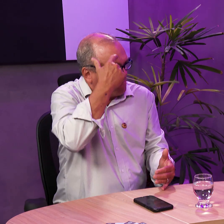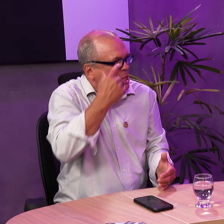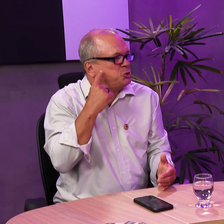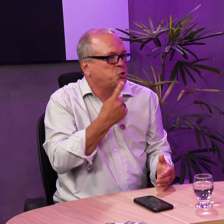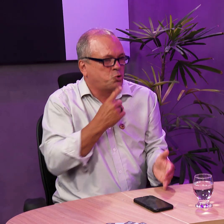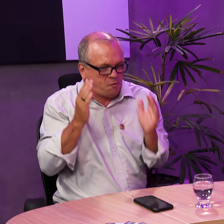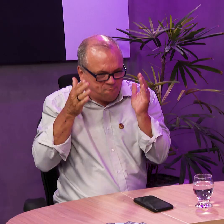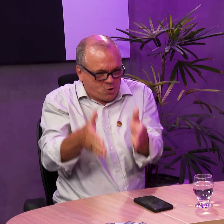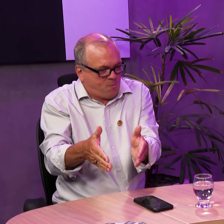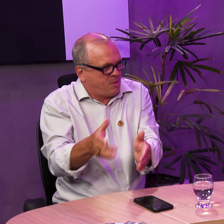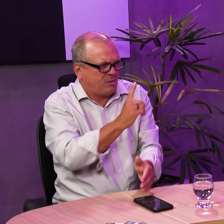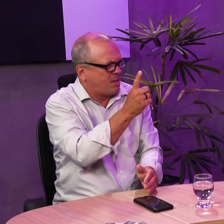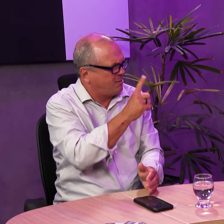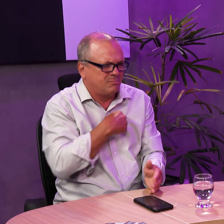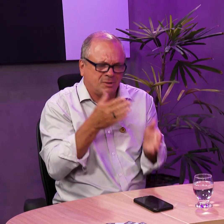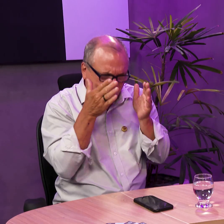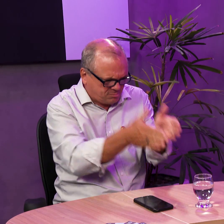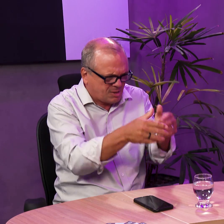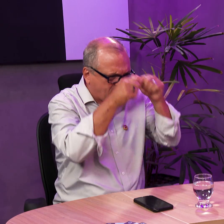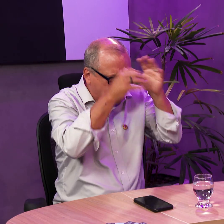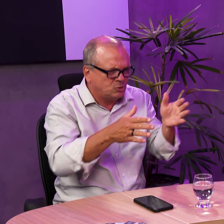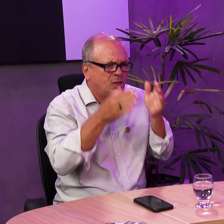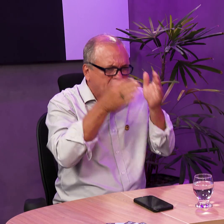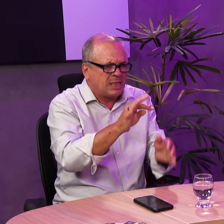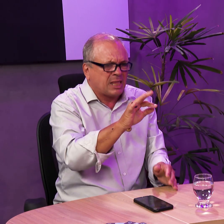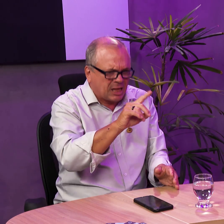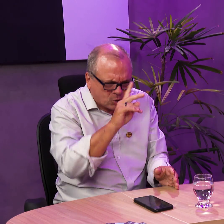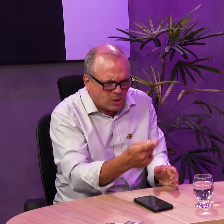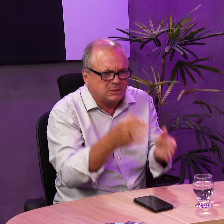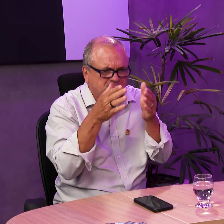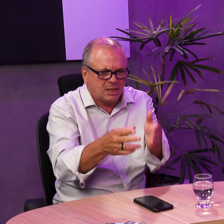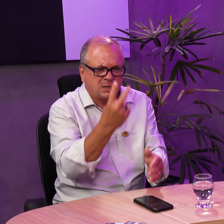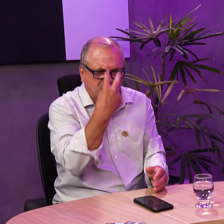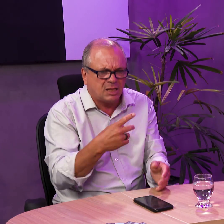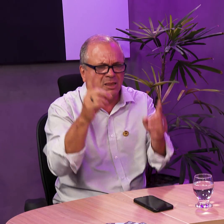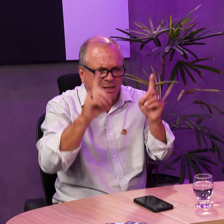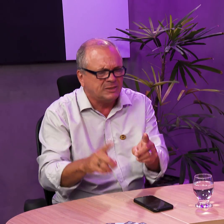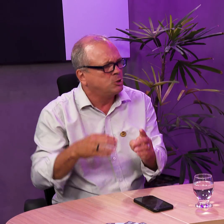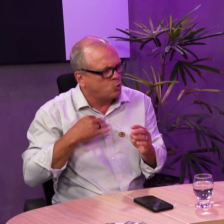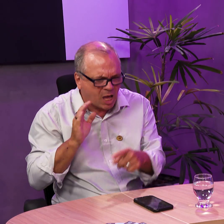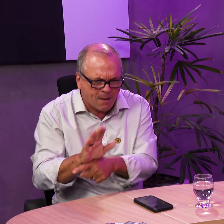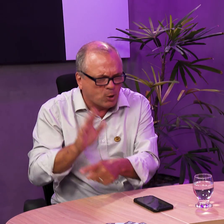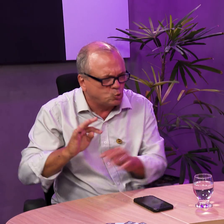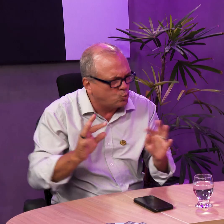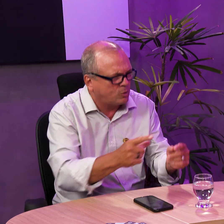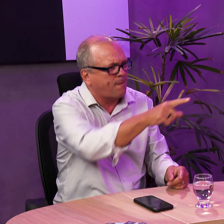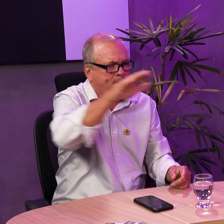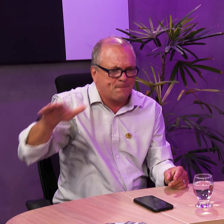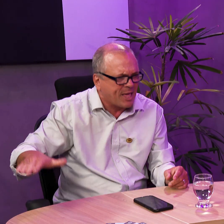Pedir nossos direitos, fazer articulação política. Foi por isso que me motivou a estar aqui